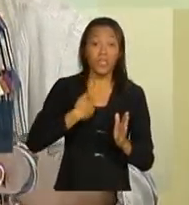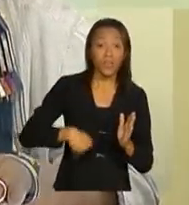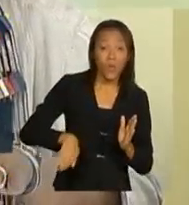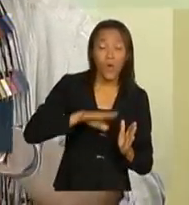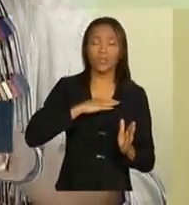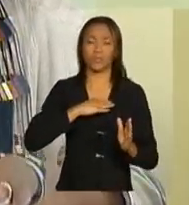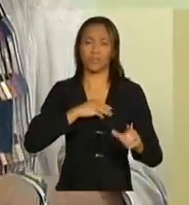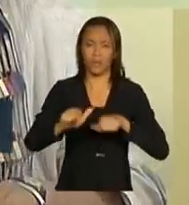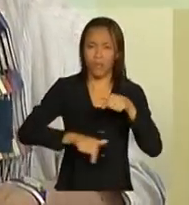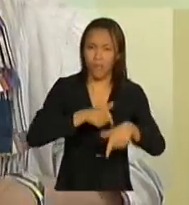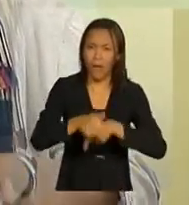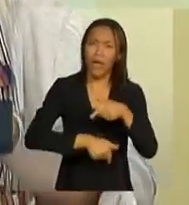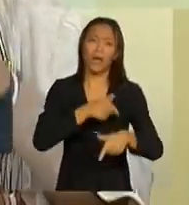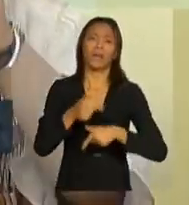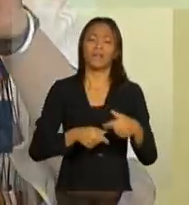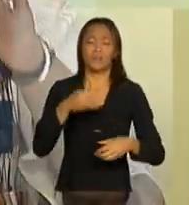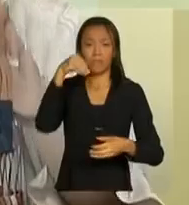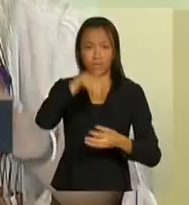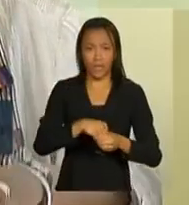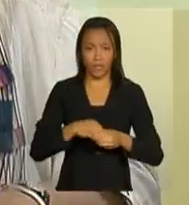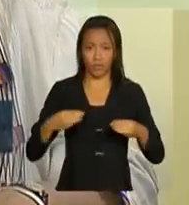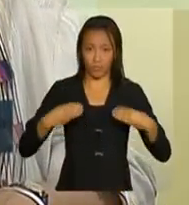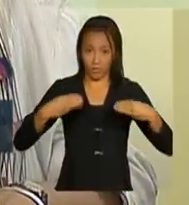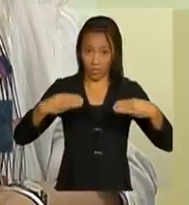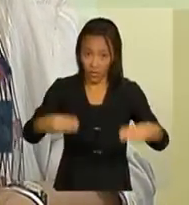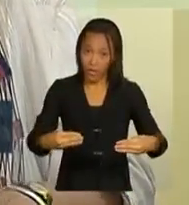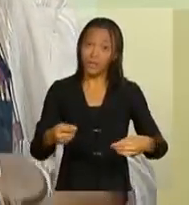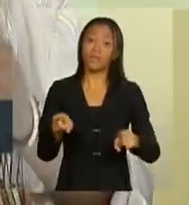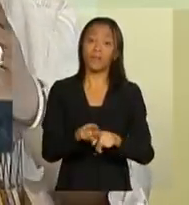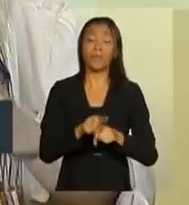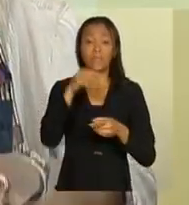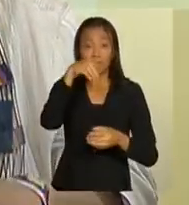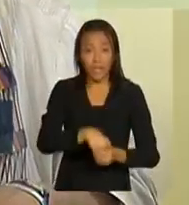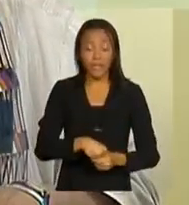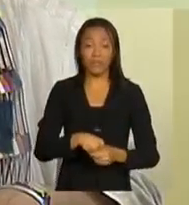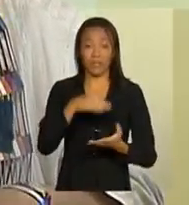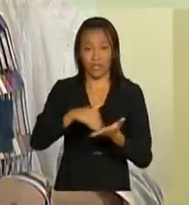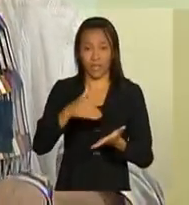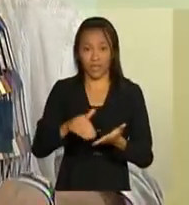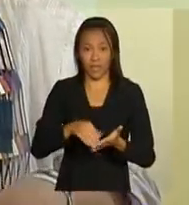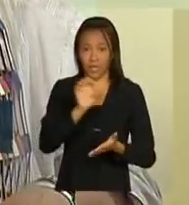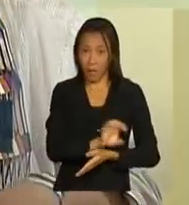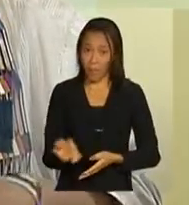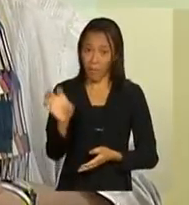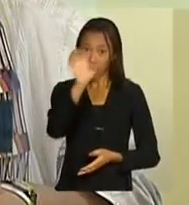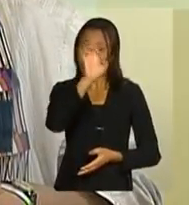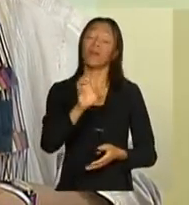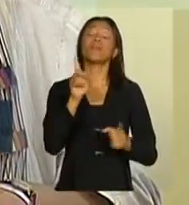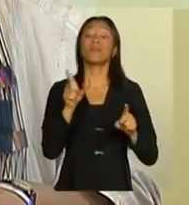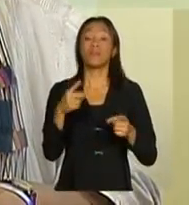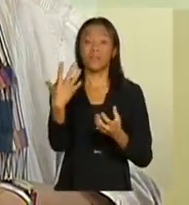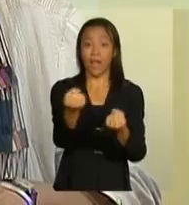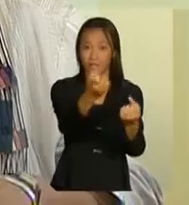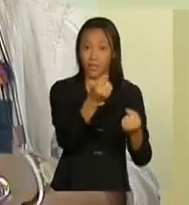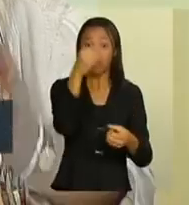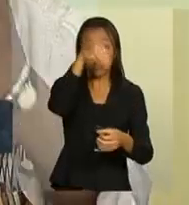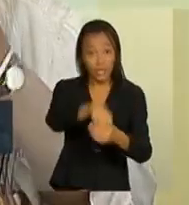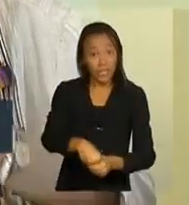ações dos ministérios da secret secretarias estaduais que estão sendo envolvidas no estado de